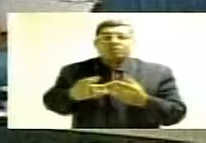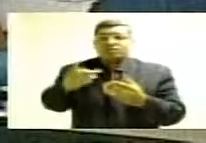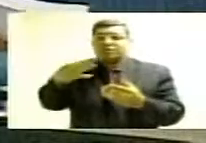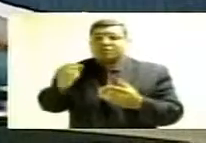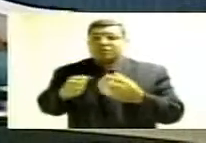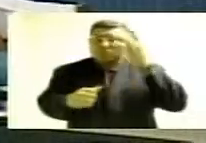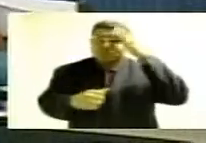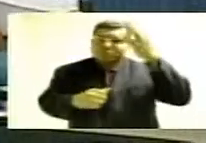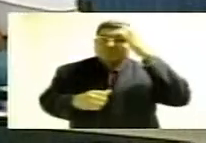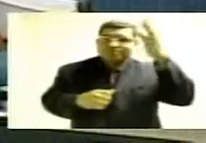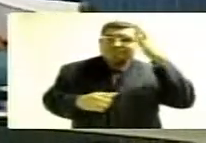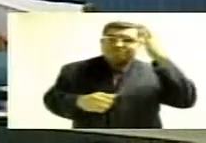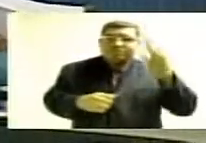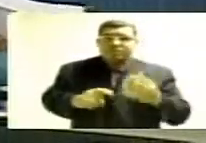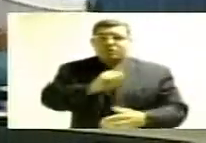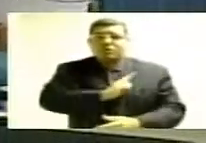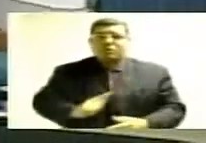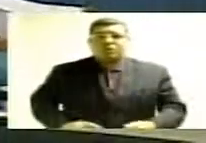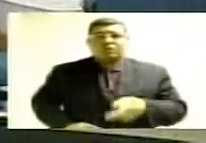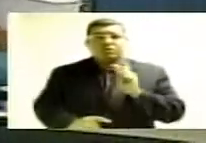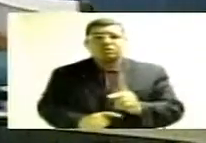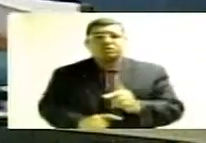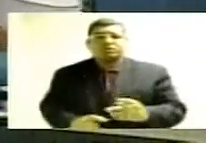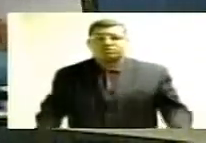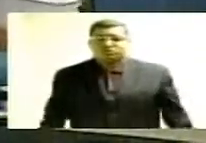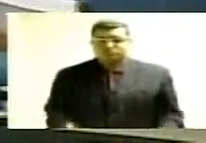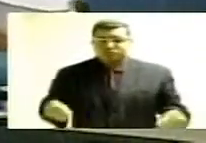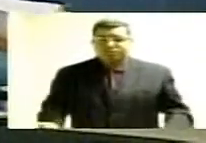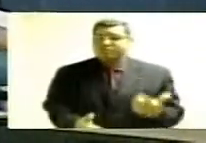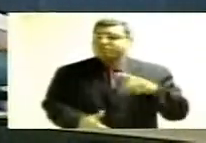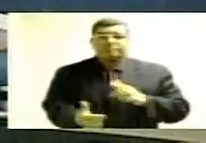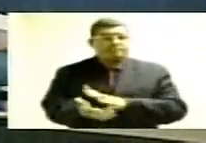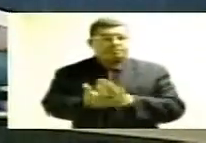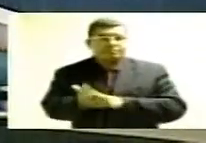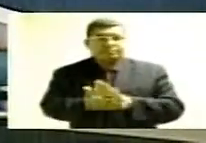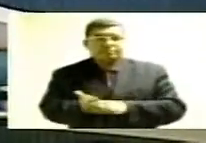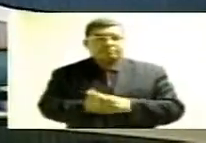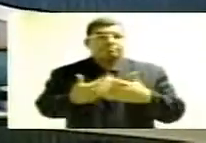de ilusão e o governo continua gastando um dinheiro que não tem.